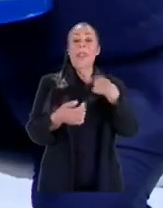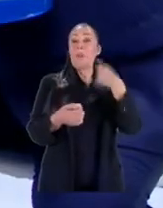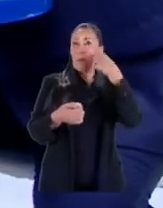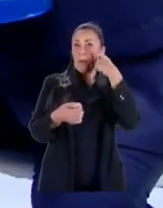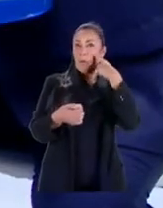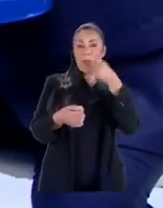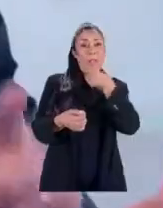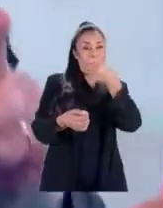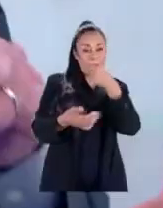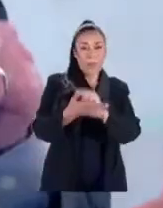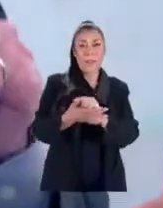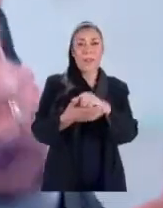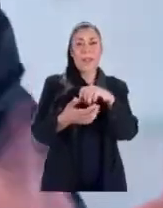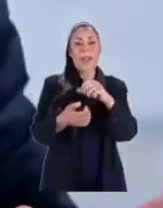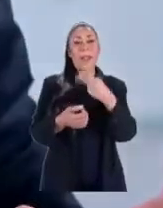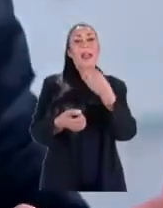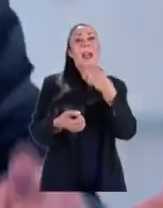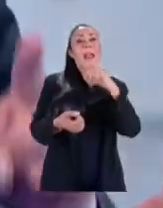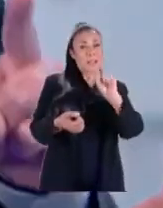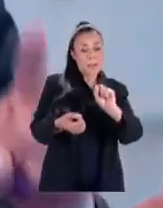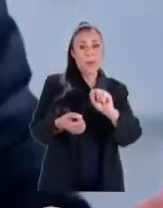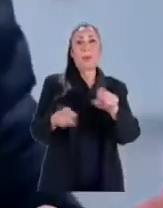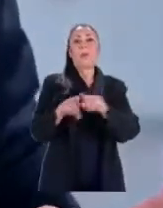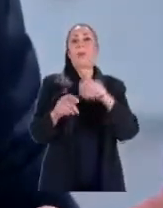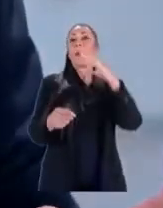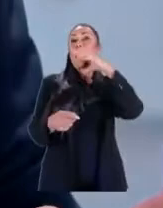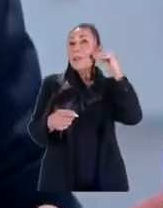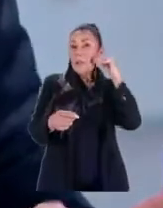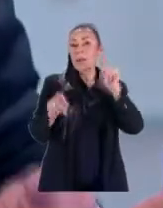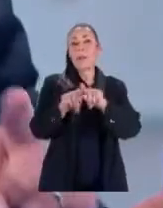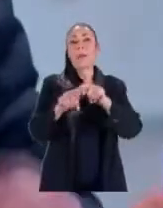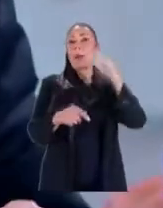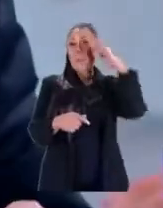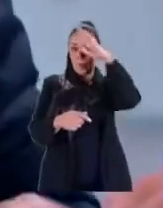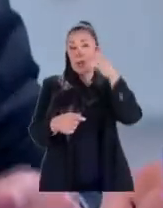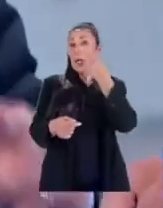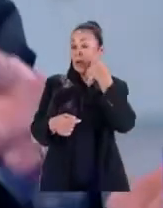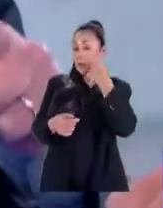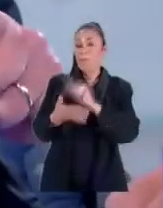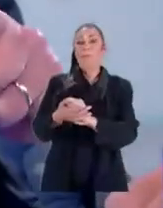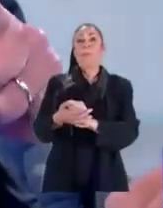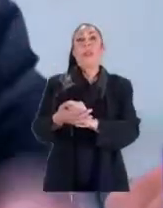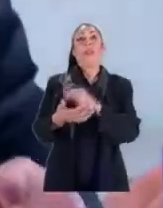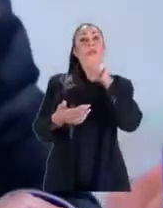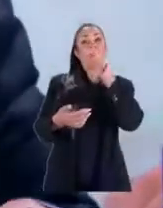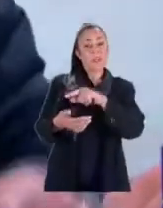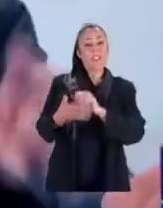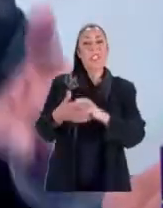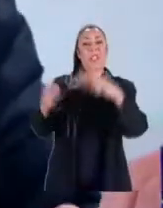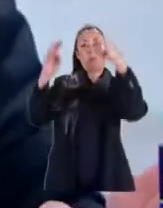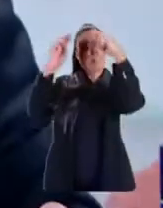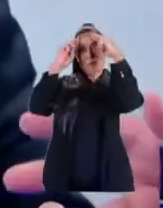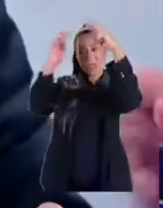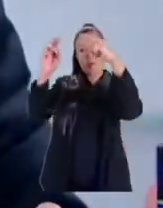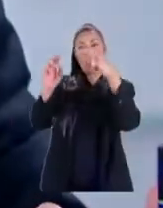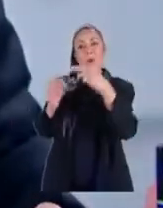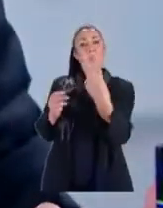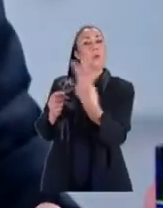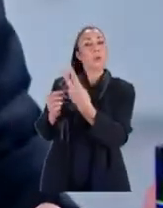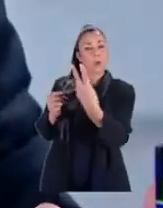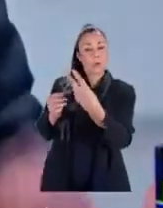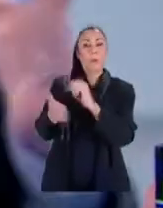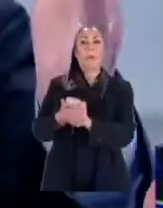sua entrevista com a Simone, assisti com o Ciro e assisti com o Bolsonaro. E você foi respeitoso com todos eles. Tem que